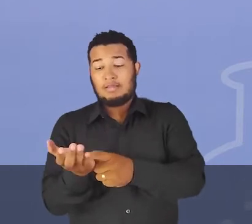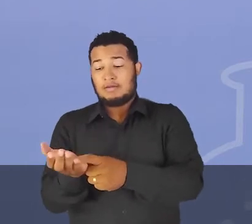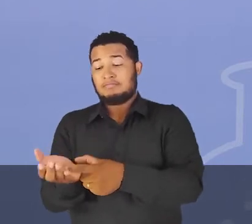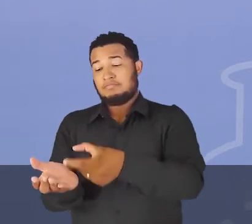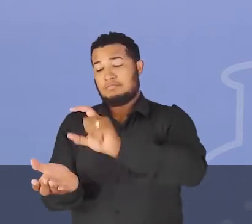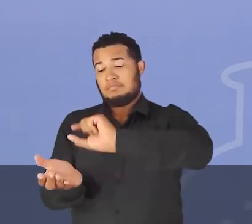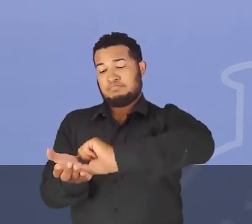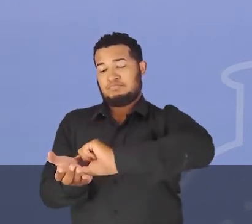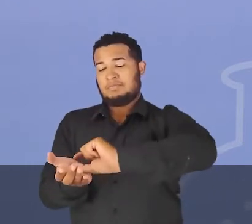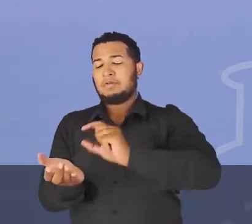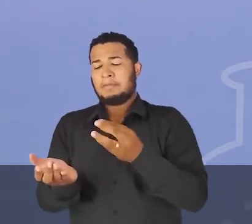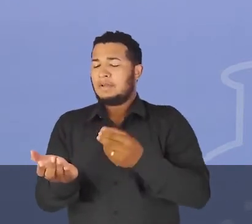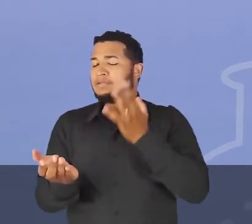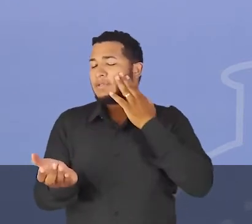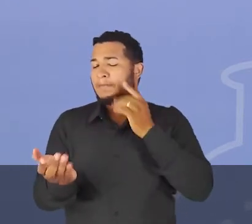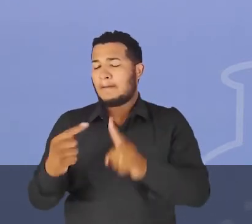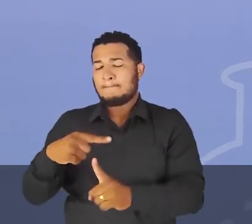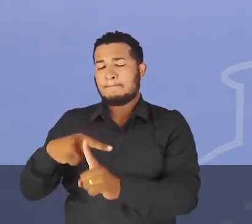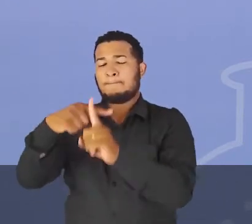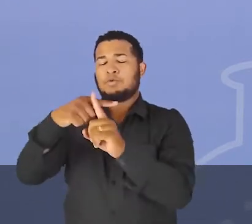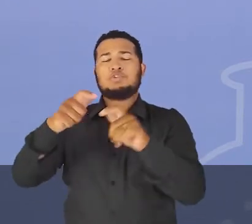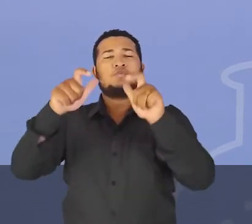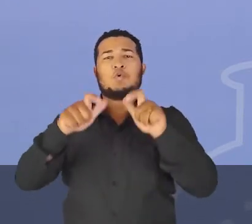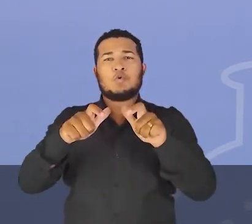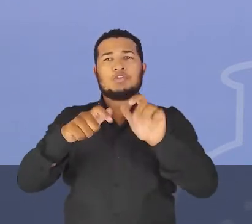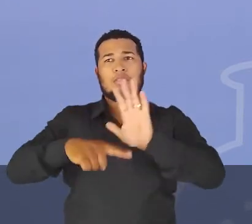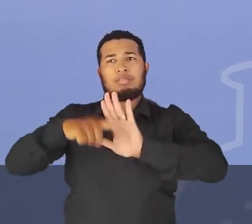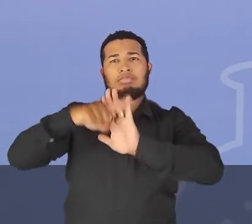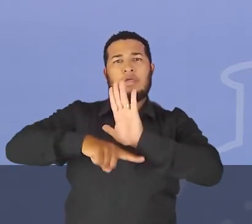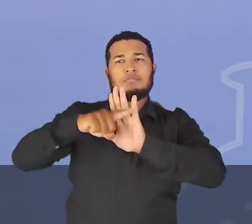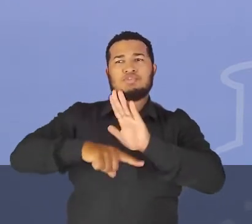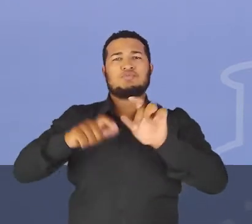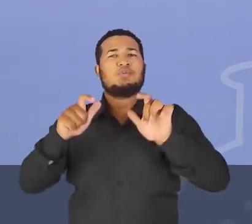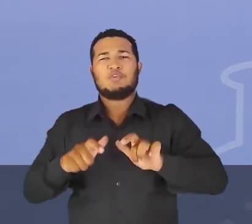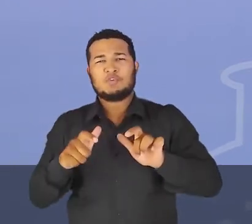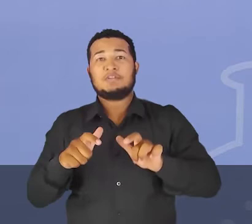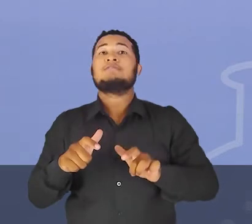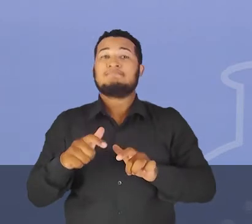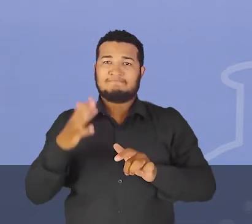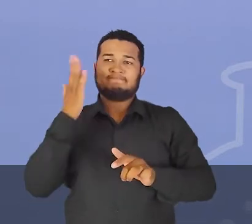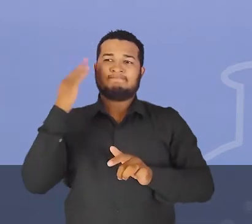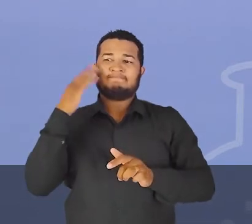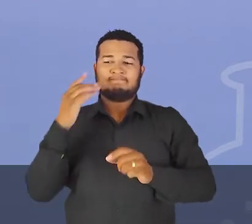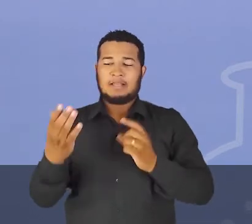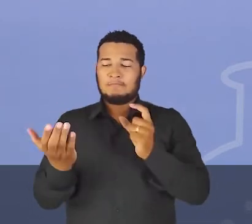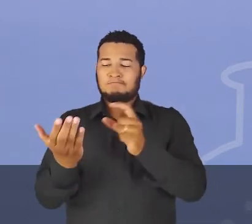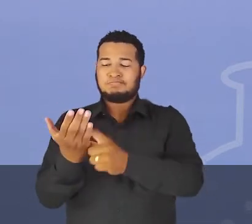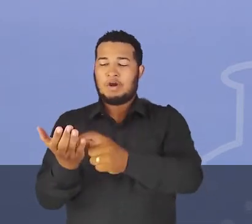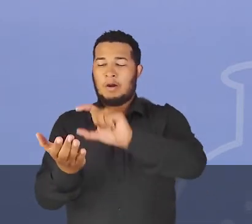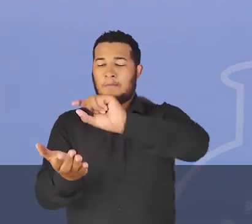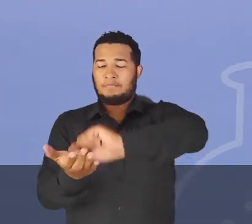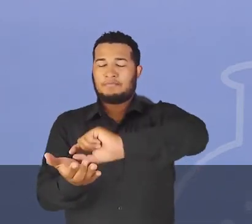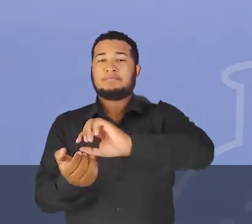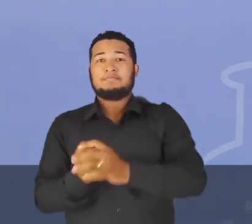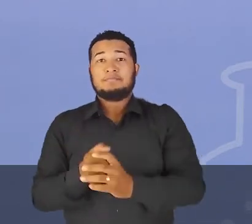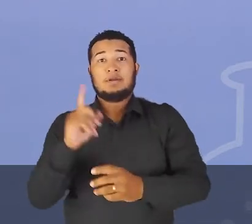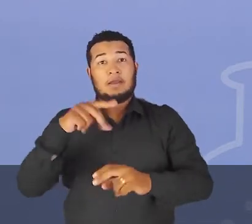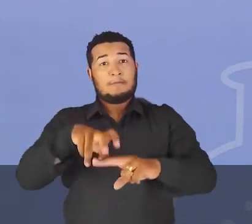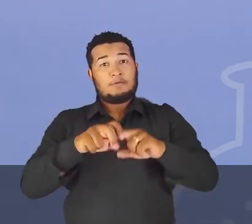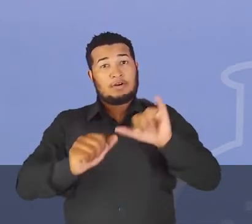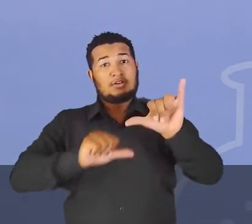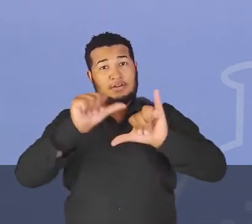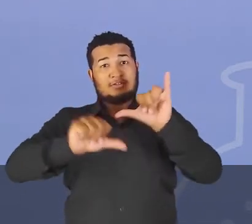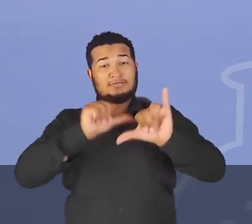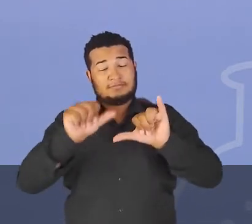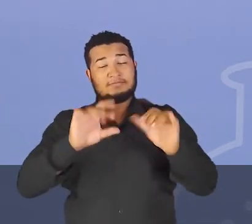tem um indicativo para que lado você tem que jogar o polo positivo e o polo negativo. Esses polos, eles vêm dessa reação